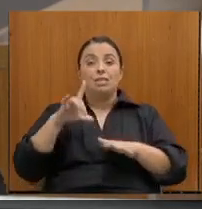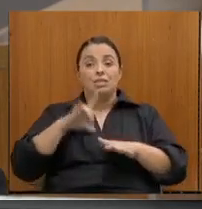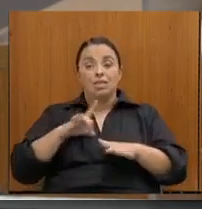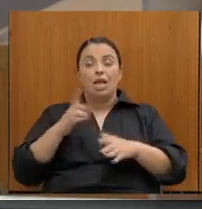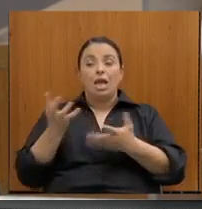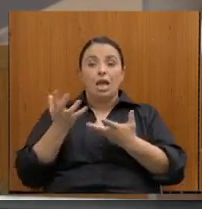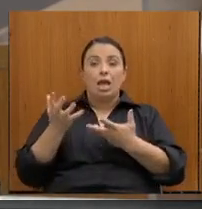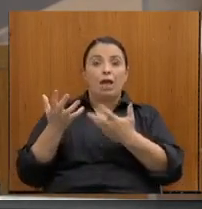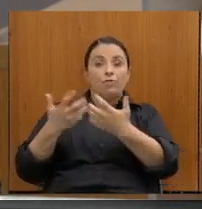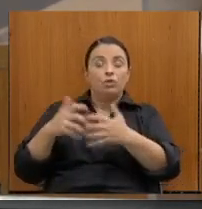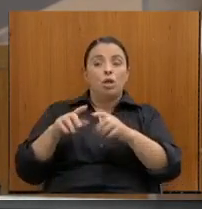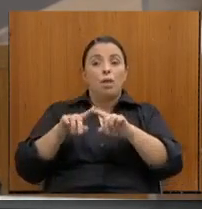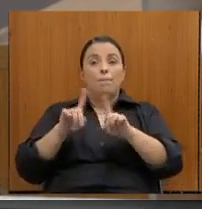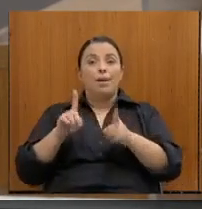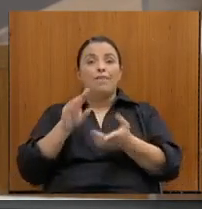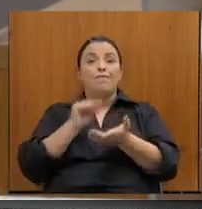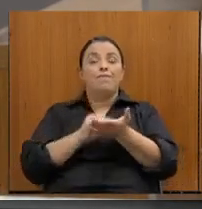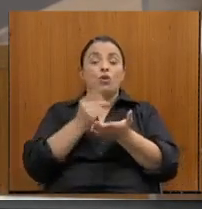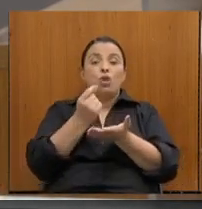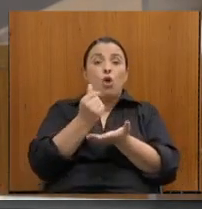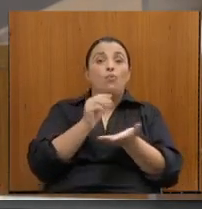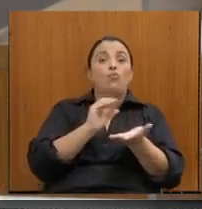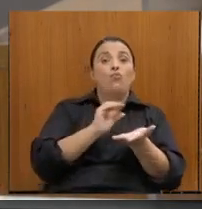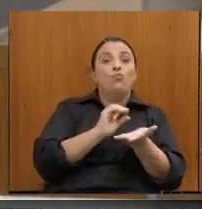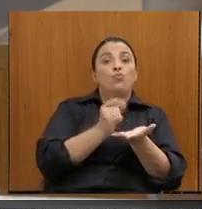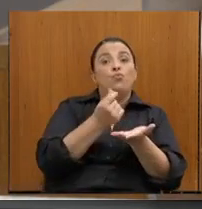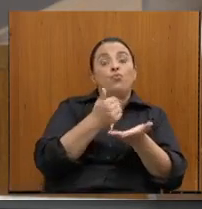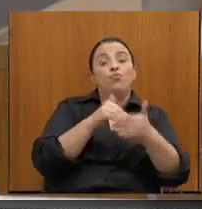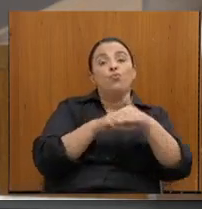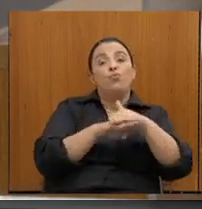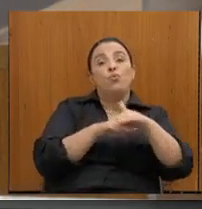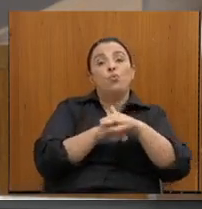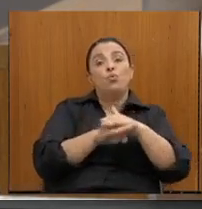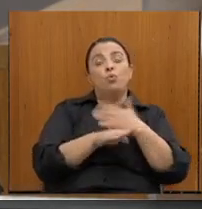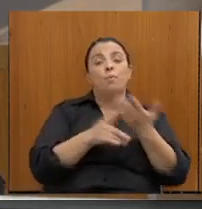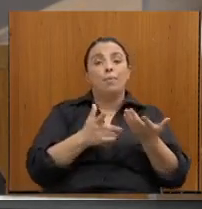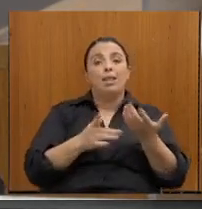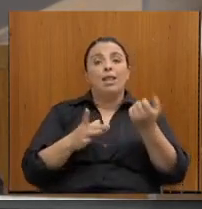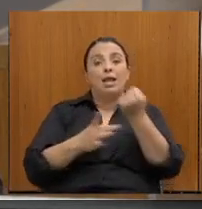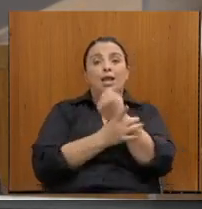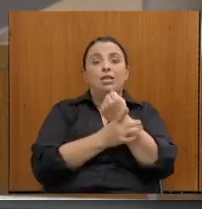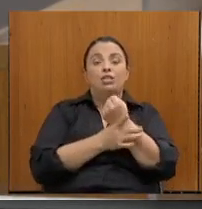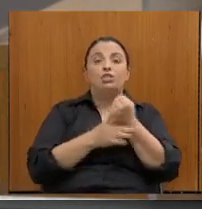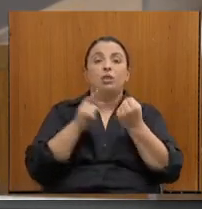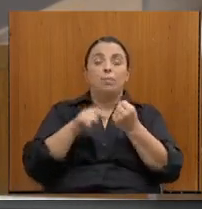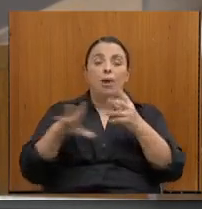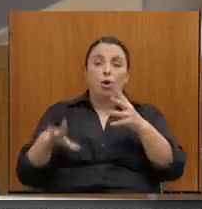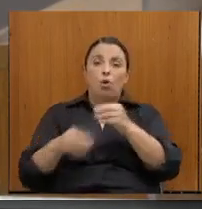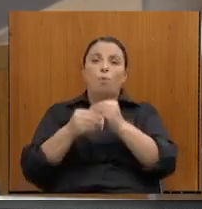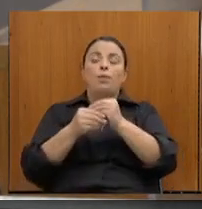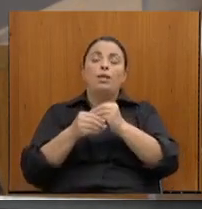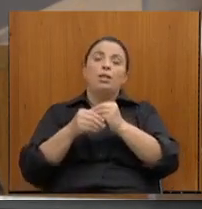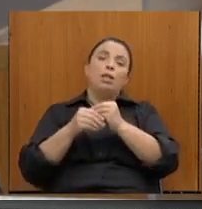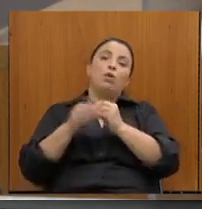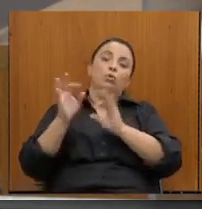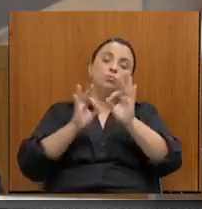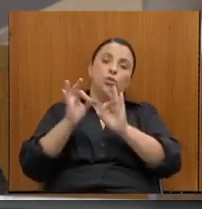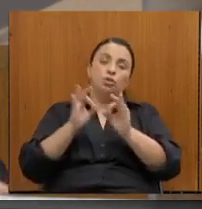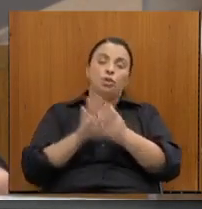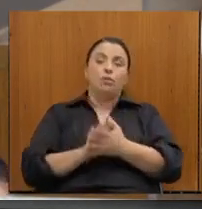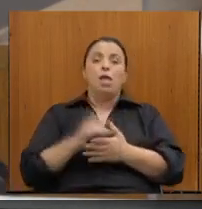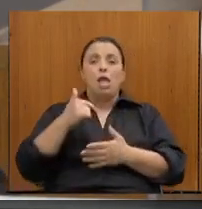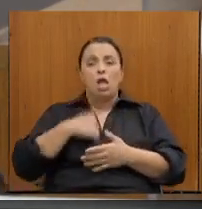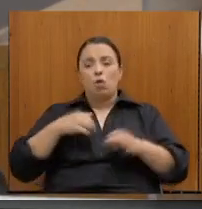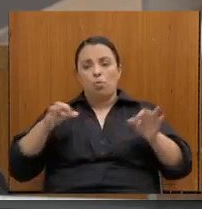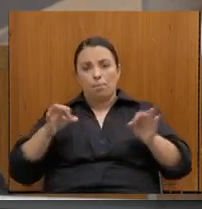abarcar e dá essa essa garantia para sua complementação coloca um disposição para